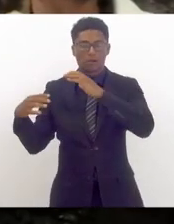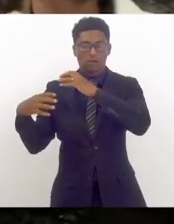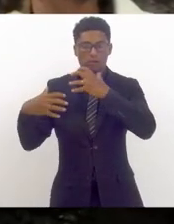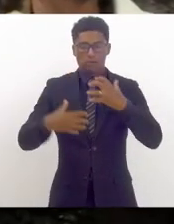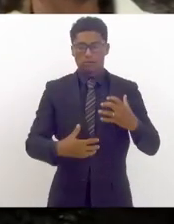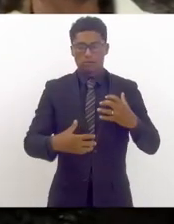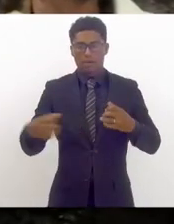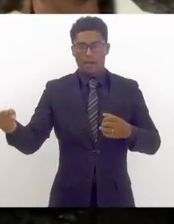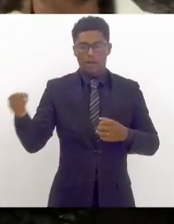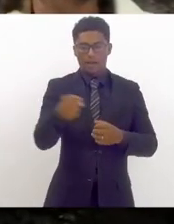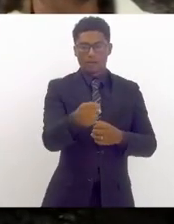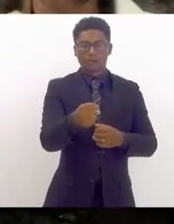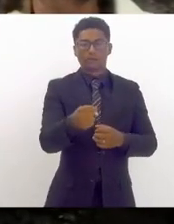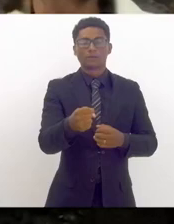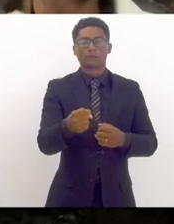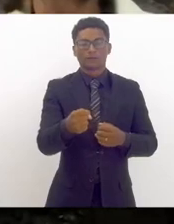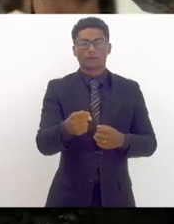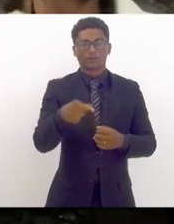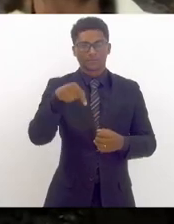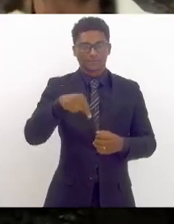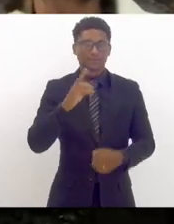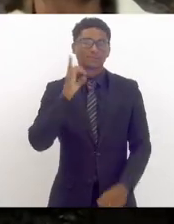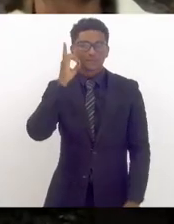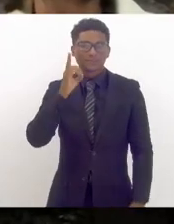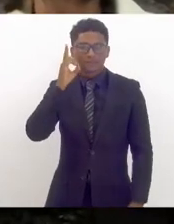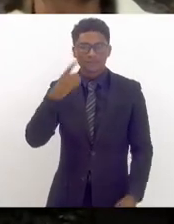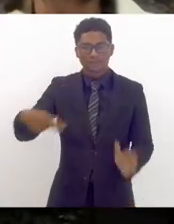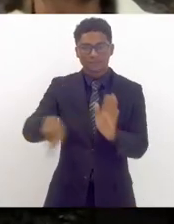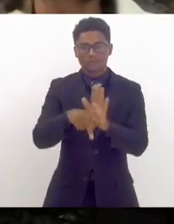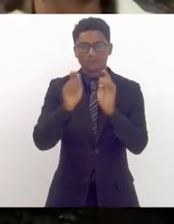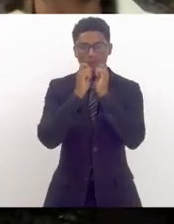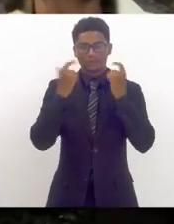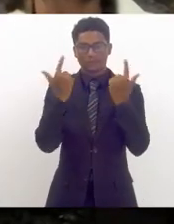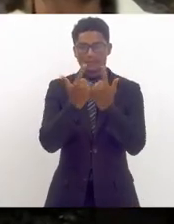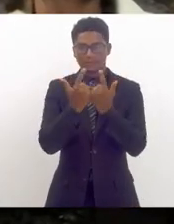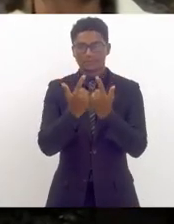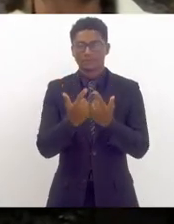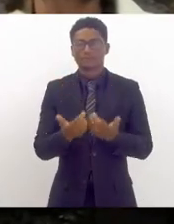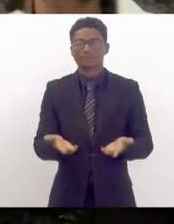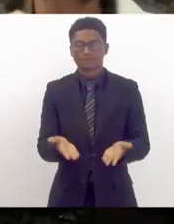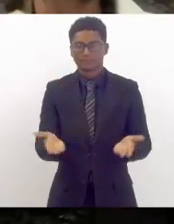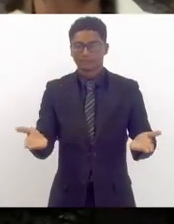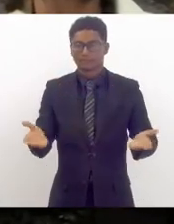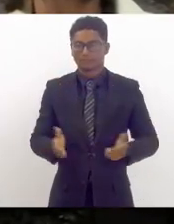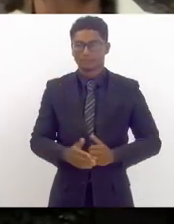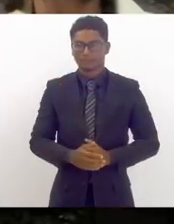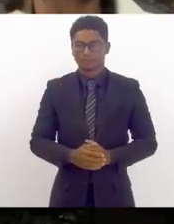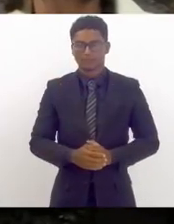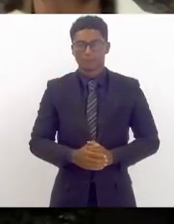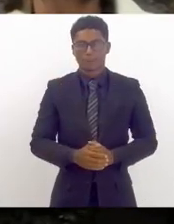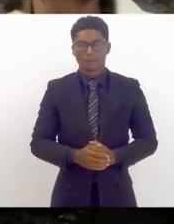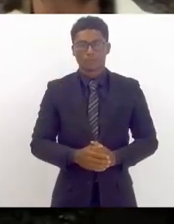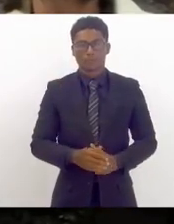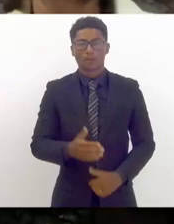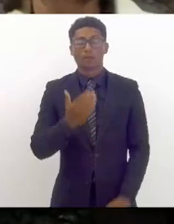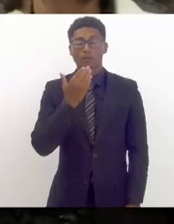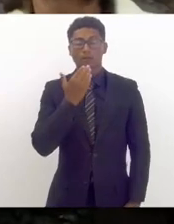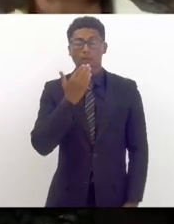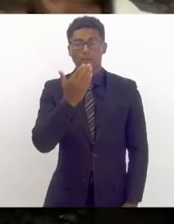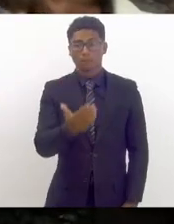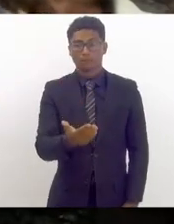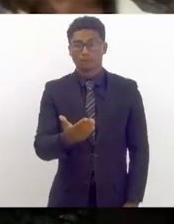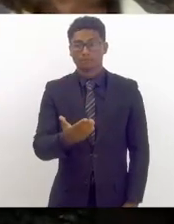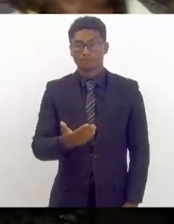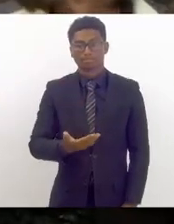para a 13ª Legislatura da Assembleia Legislativa do Rio de Janeiro. Solicito à minha